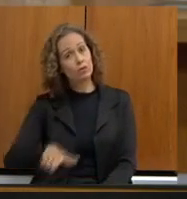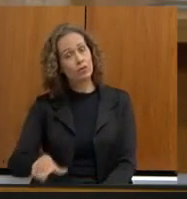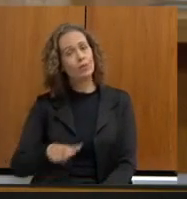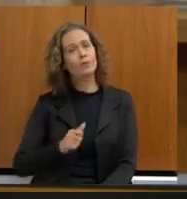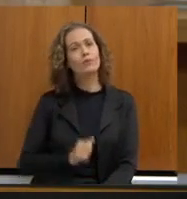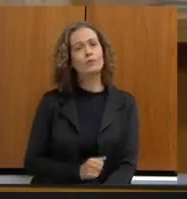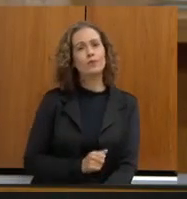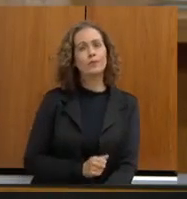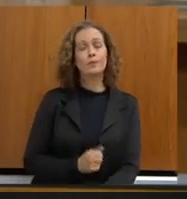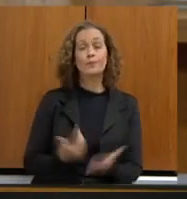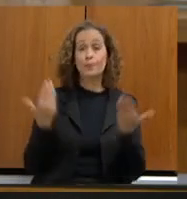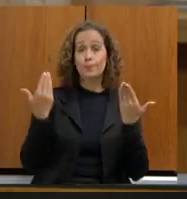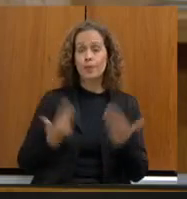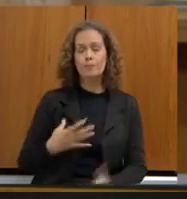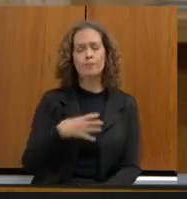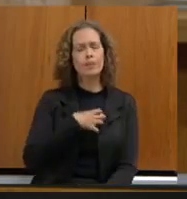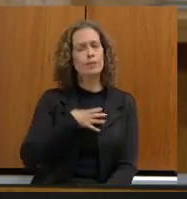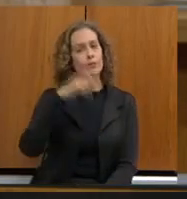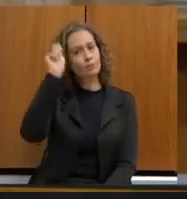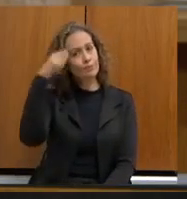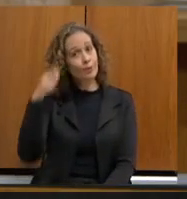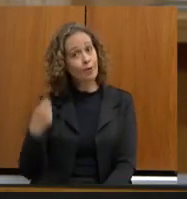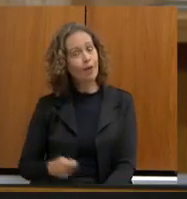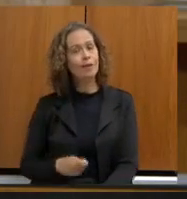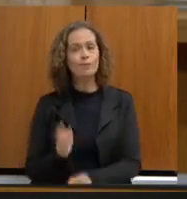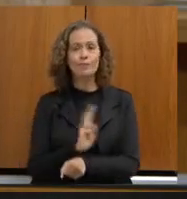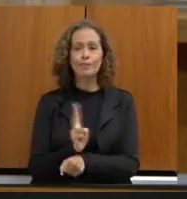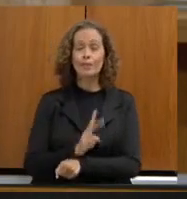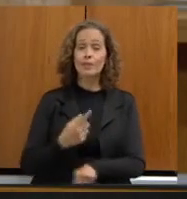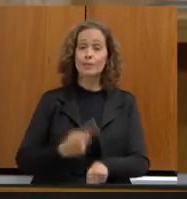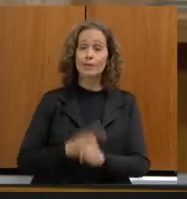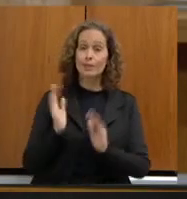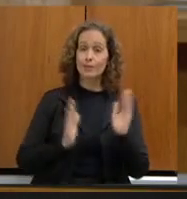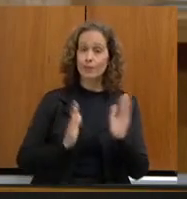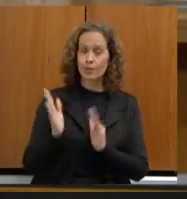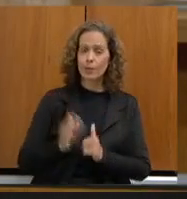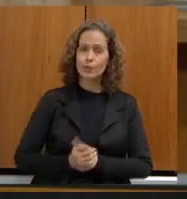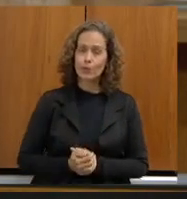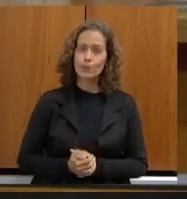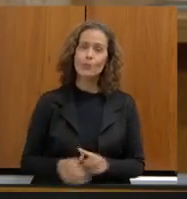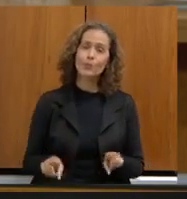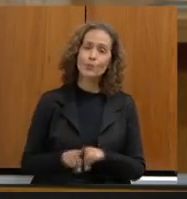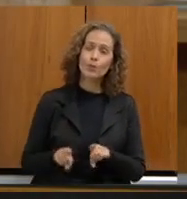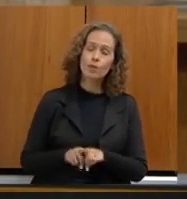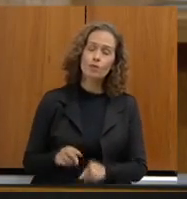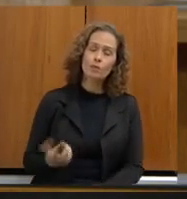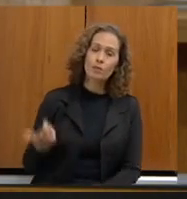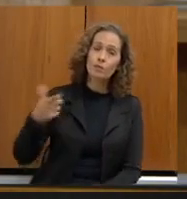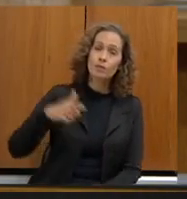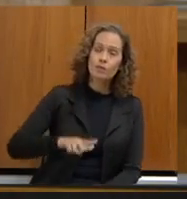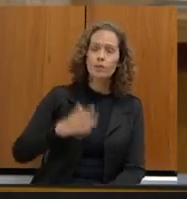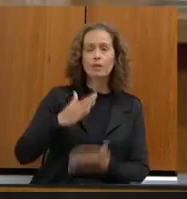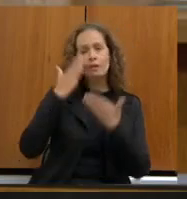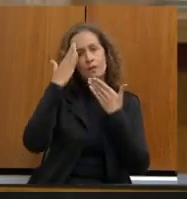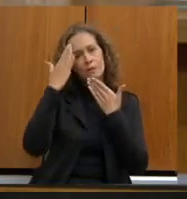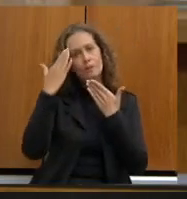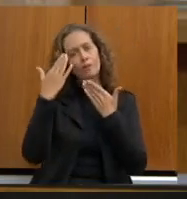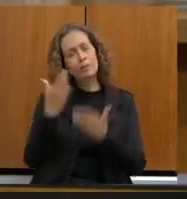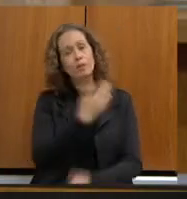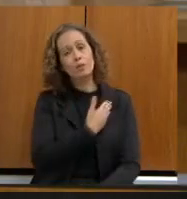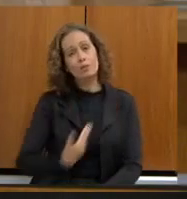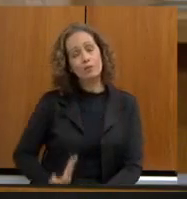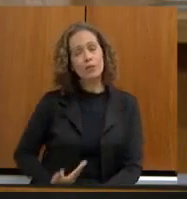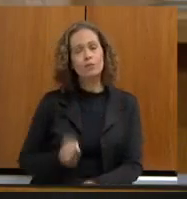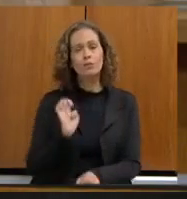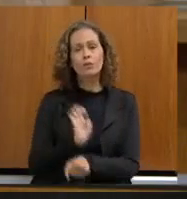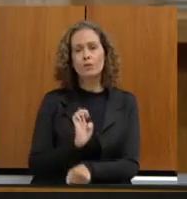sou extremamente honrado em estar comandando neste momento e levar mais uma vez né nosso agradecimento ao